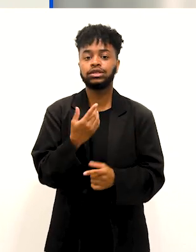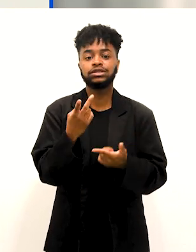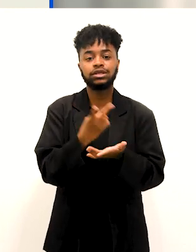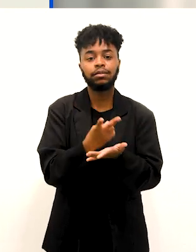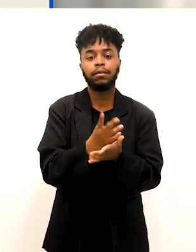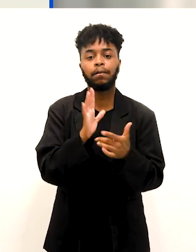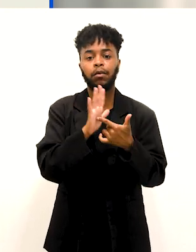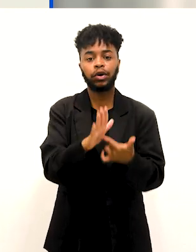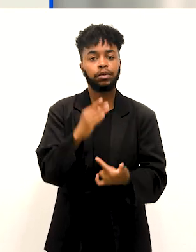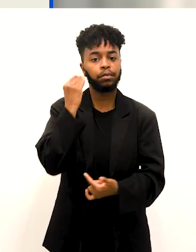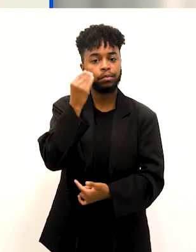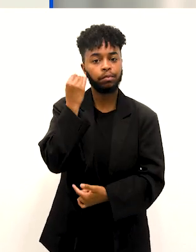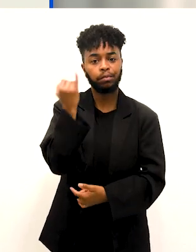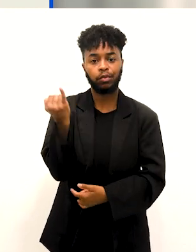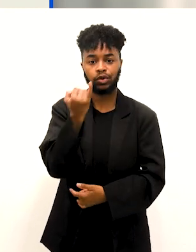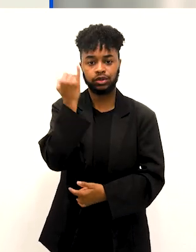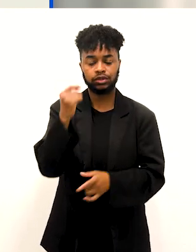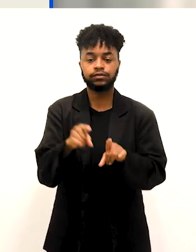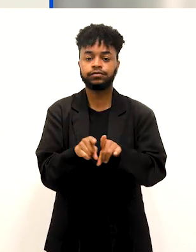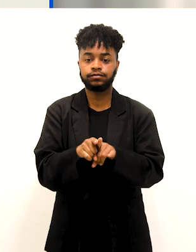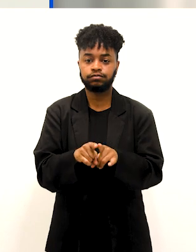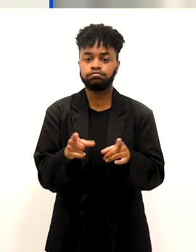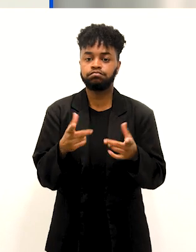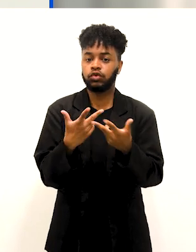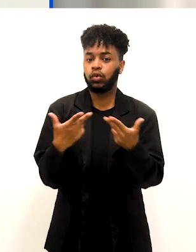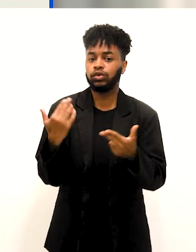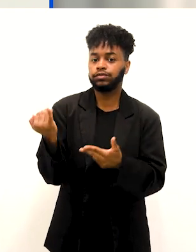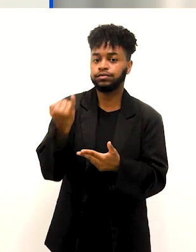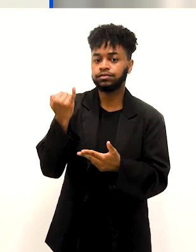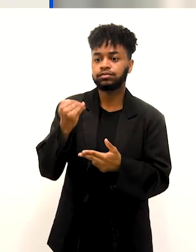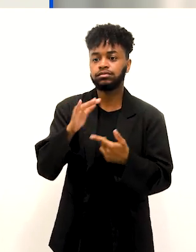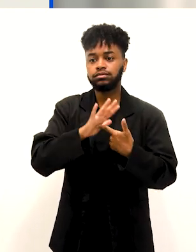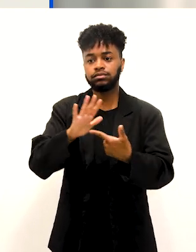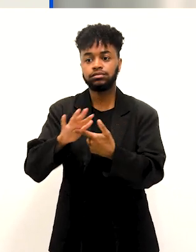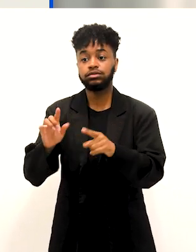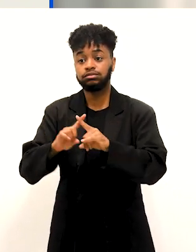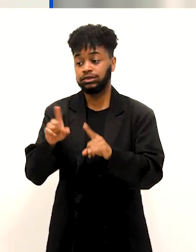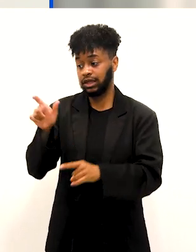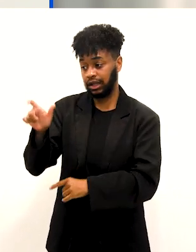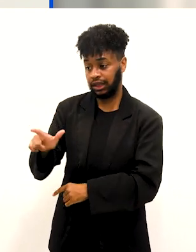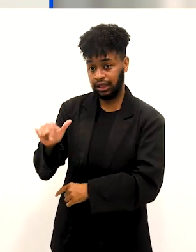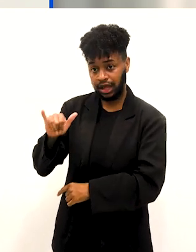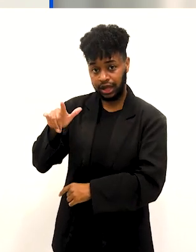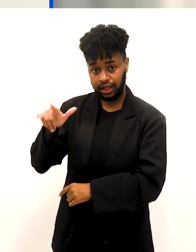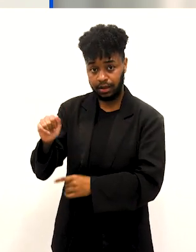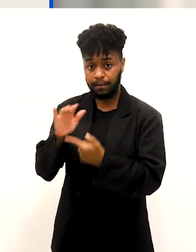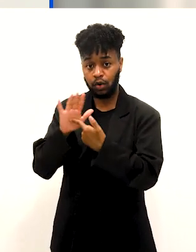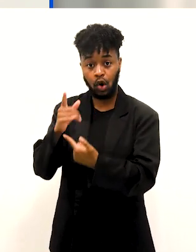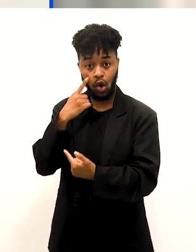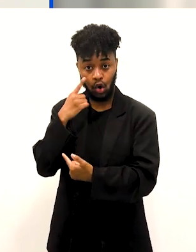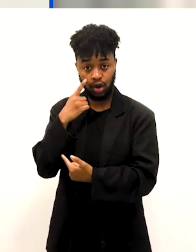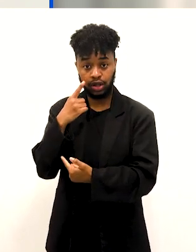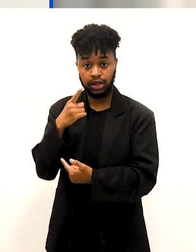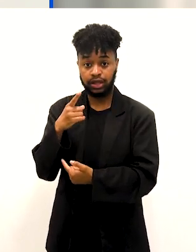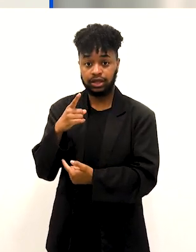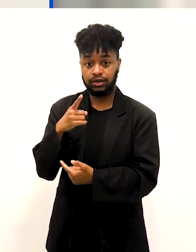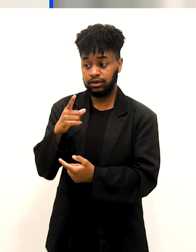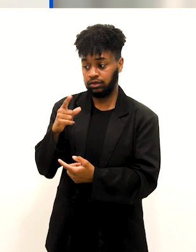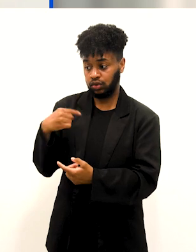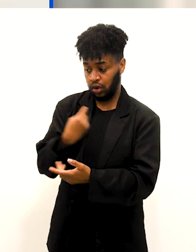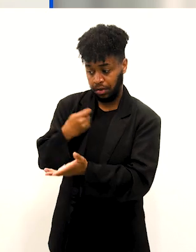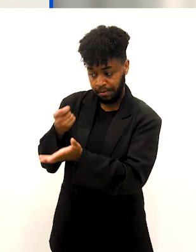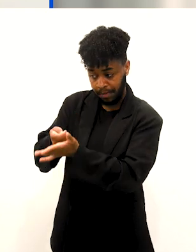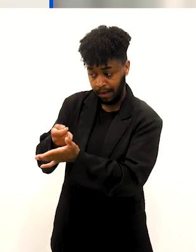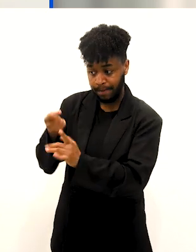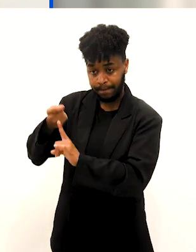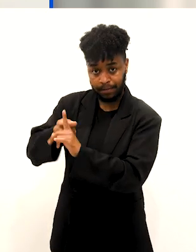são importantes, é importante gastar com aquilo que é relevante para você, e para menor a gente tem que sentar e explicar, olha, não gaste sua mesada, né,